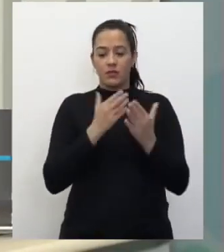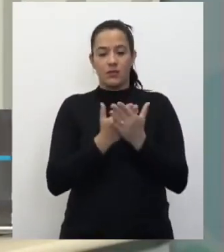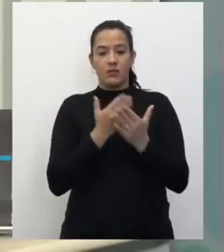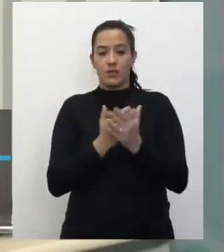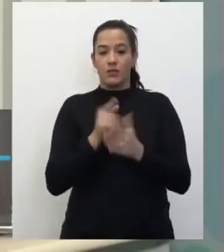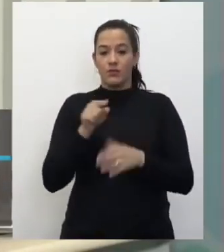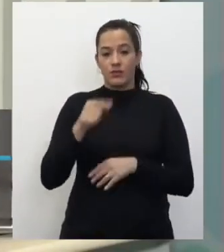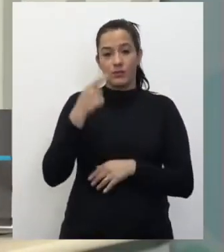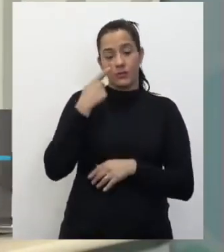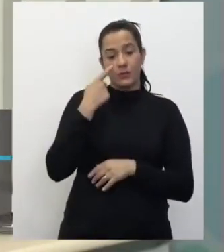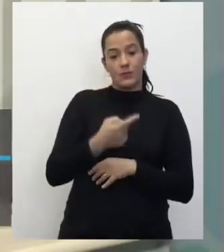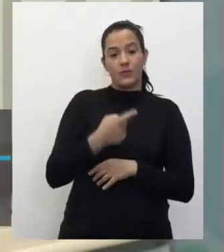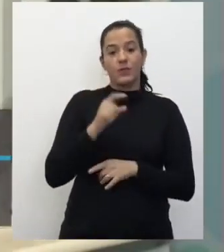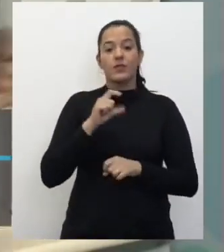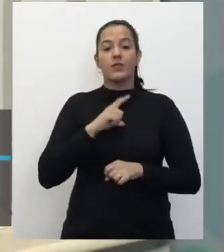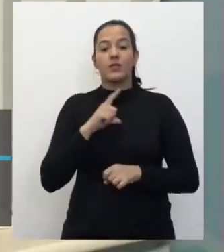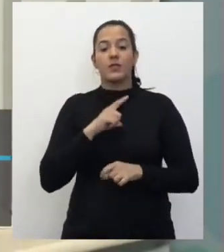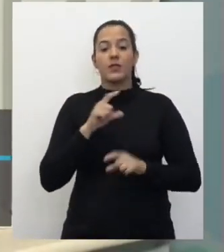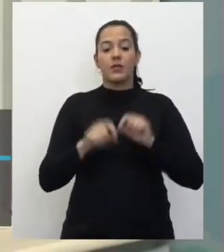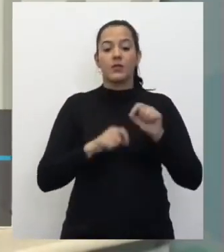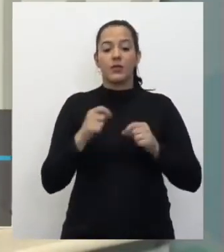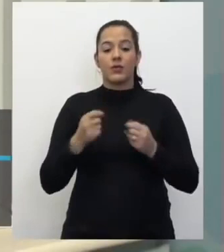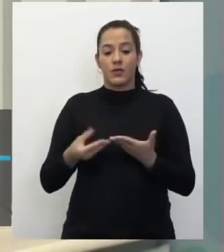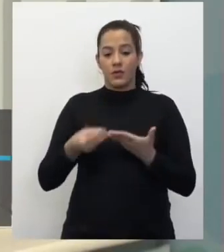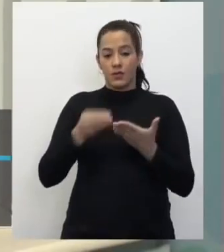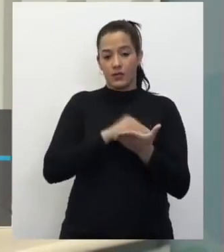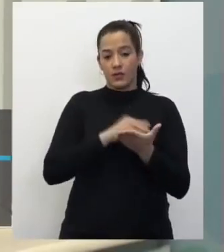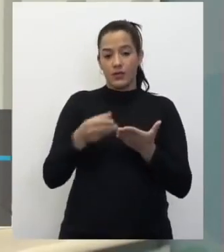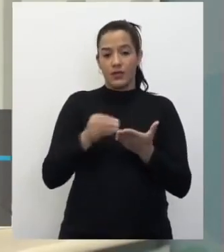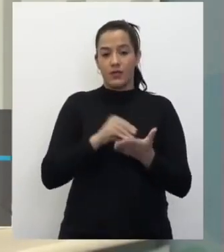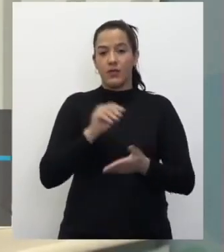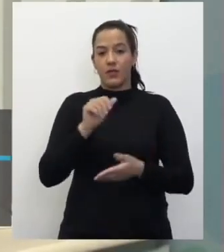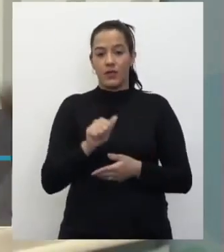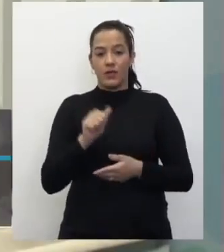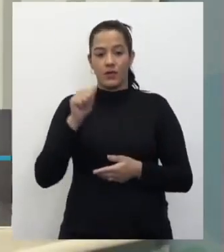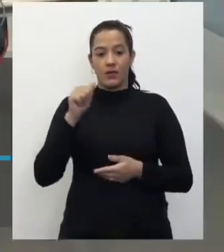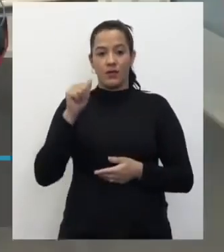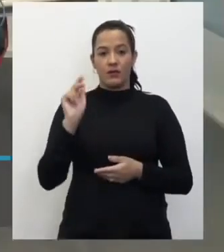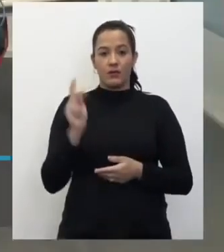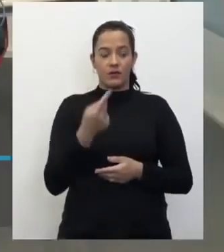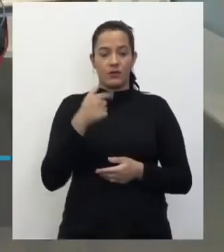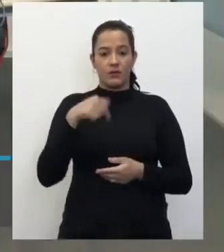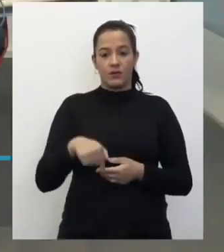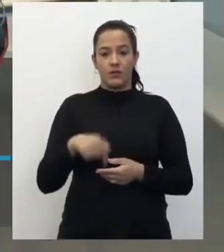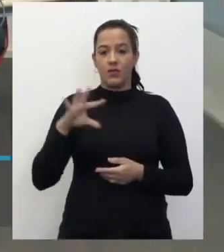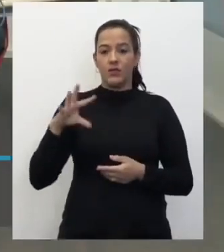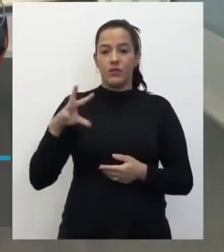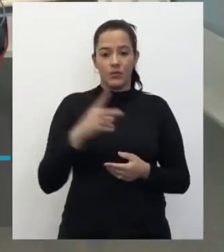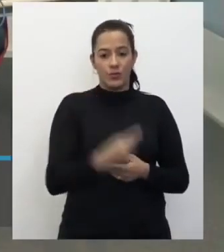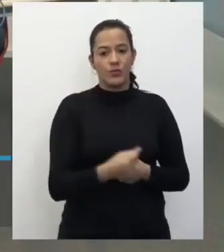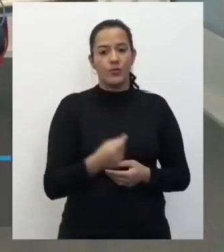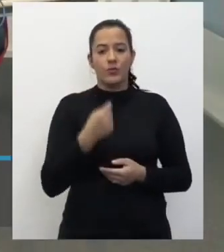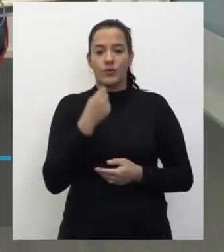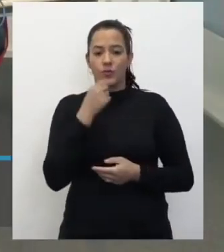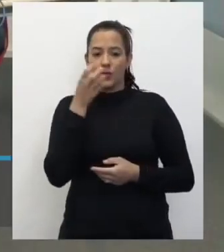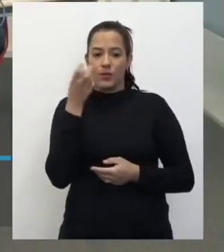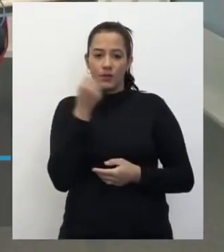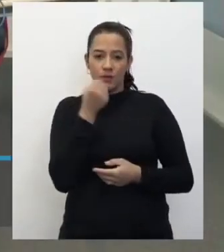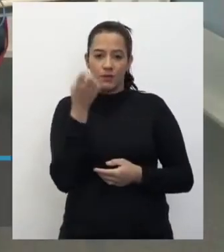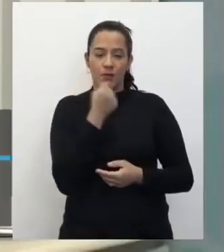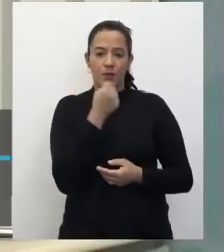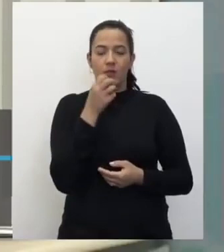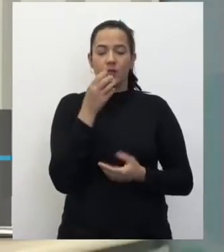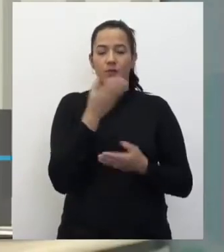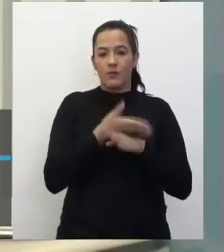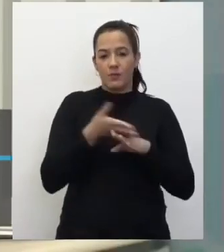a ver, que tem o Hugo Cabret em formato HQ, como é esse aqui. Eu li com os alunos. Tudo em preto e branco. Eu li também com os alunos. É a coisa mais